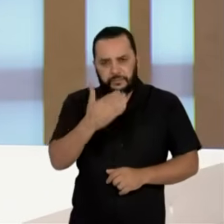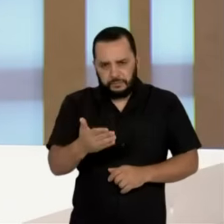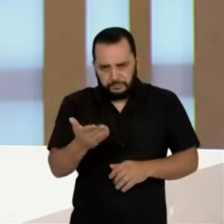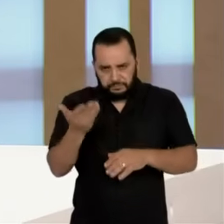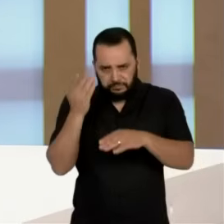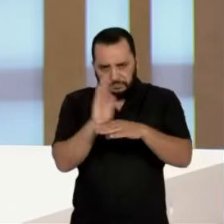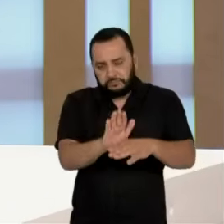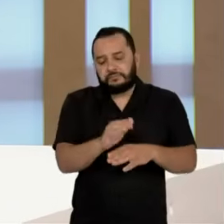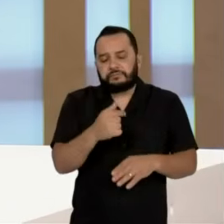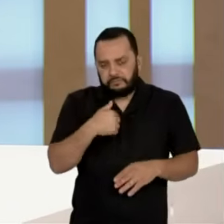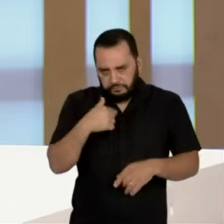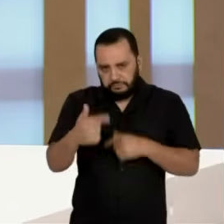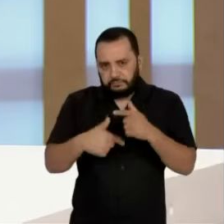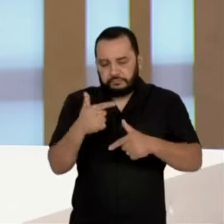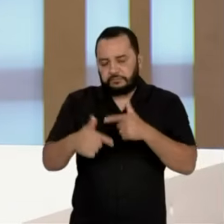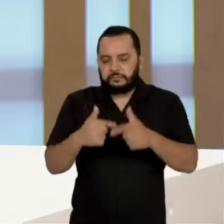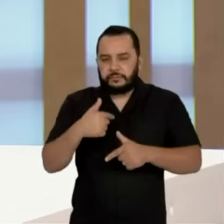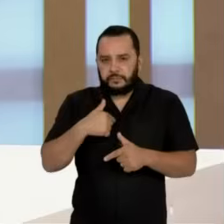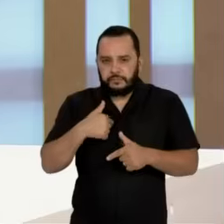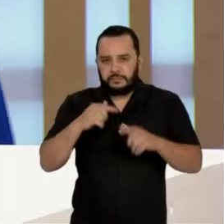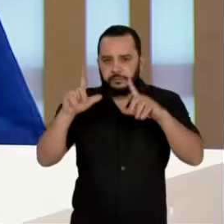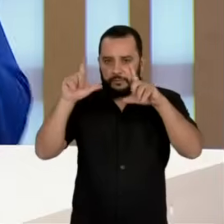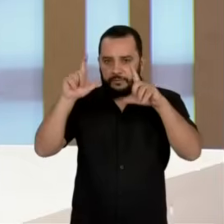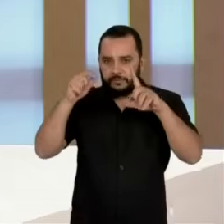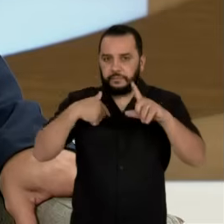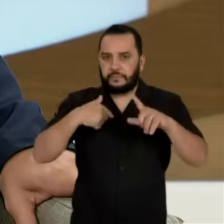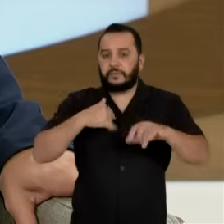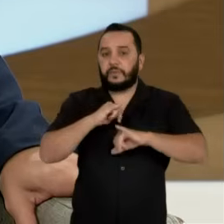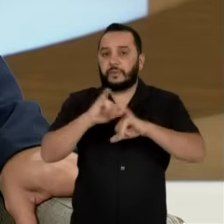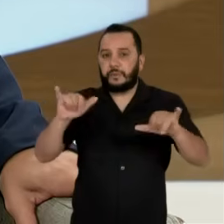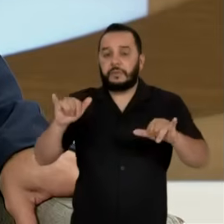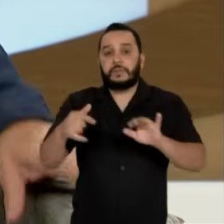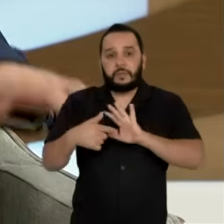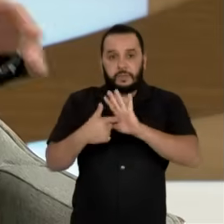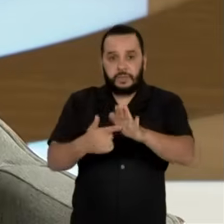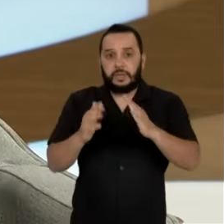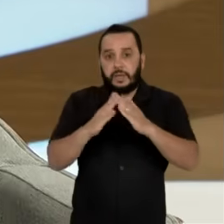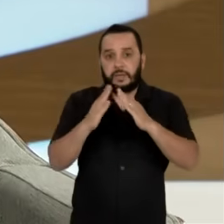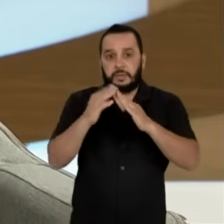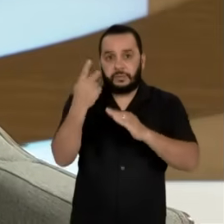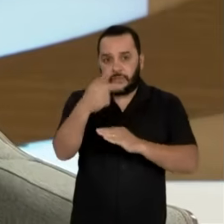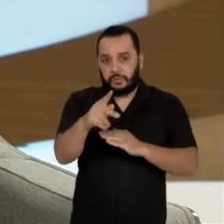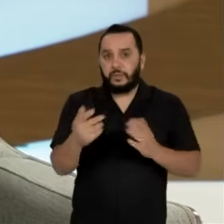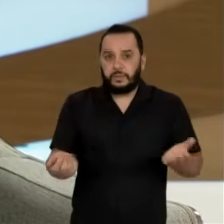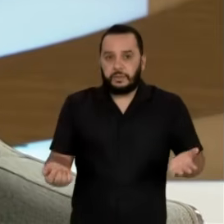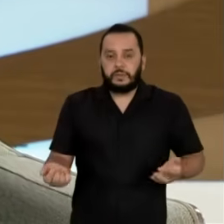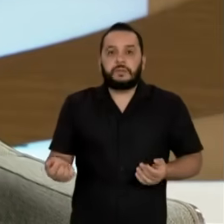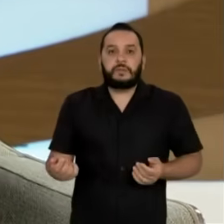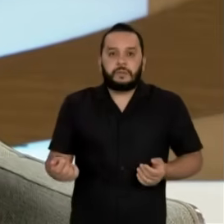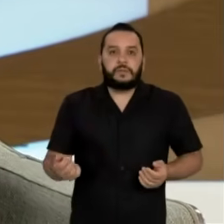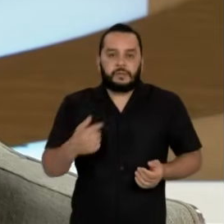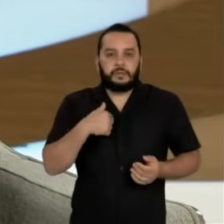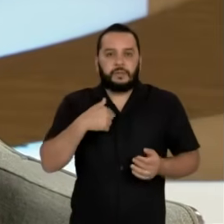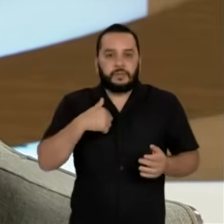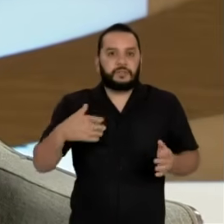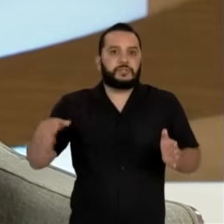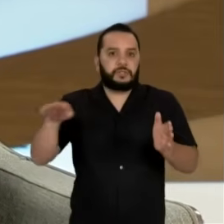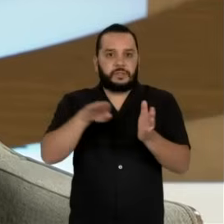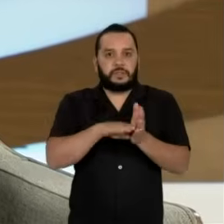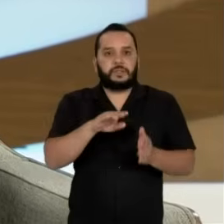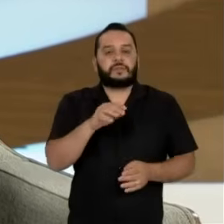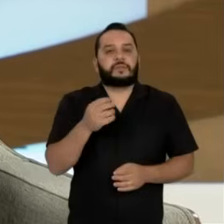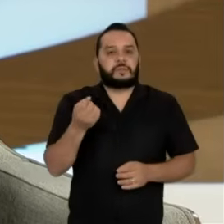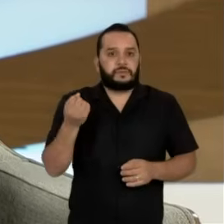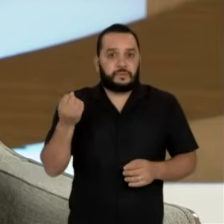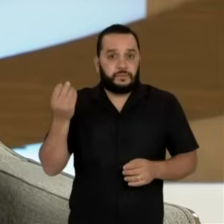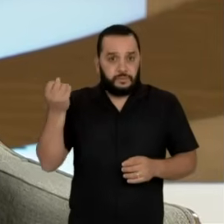estava de plantão, inclusive, a gente publicou a foto que o Eugênio mostrando a varanda da casa dele, que era uma foto dantesca. Eu estava chegando de viagem do